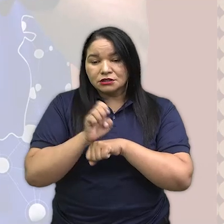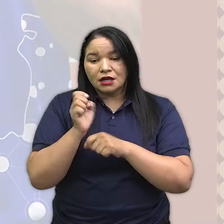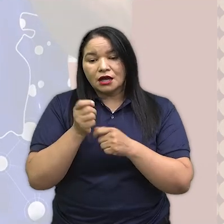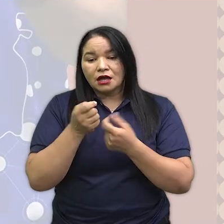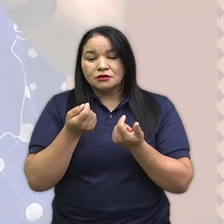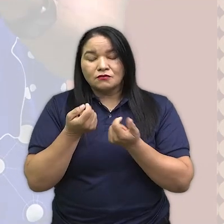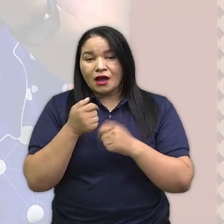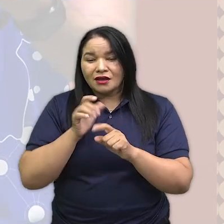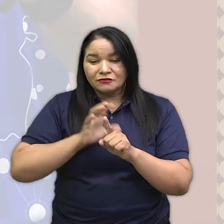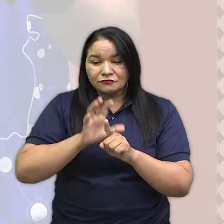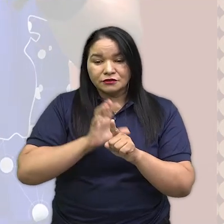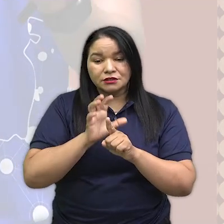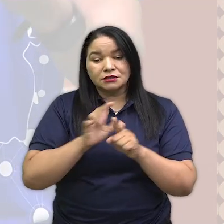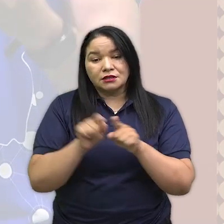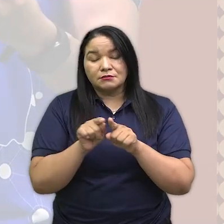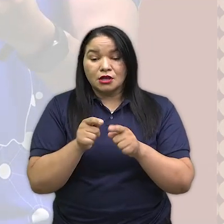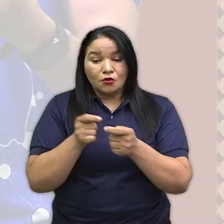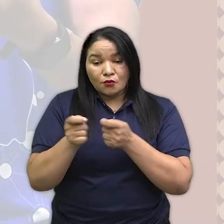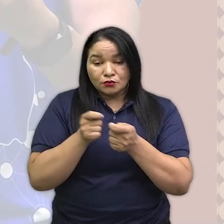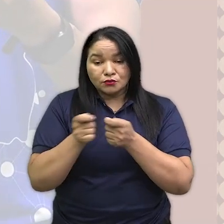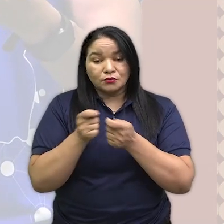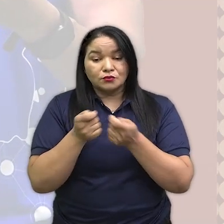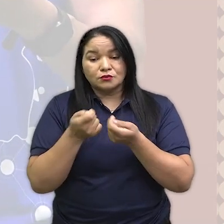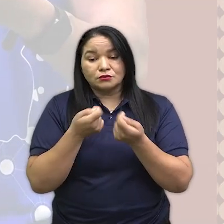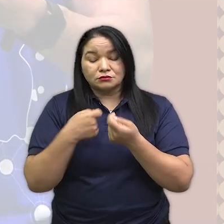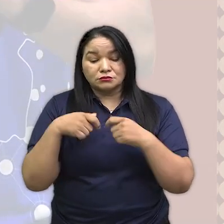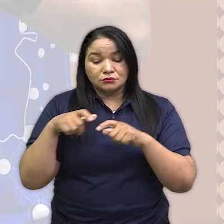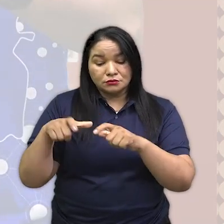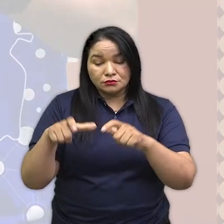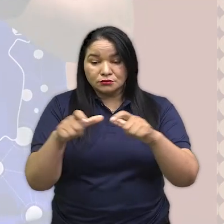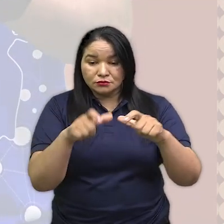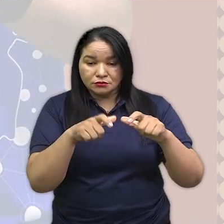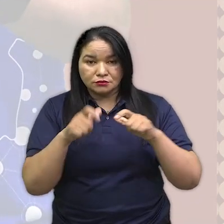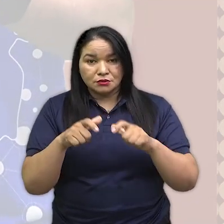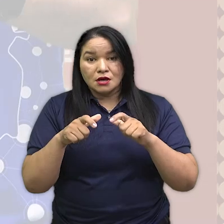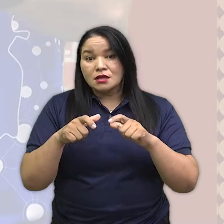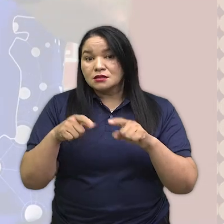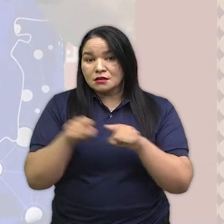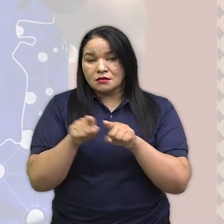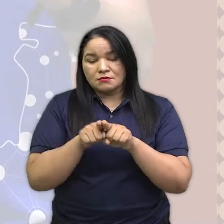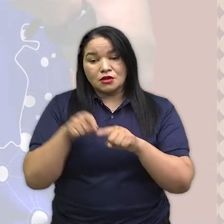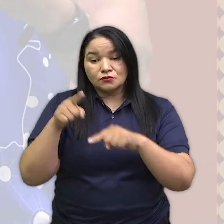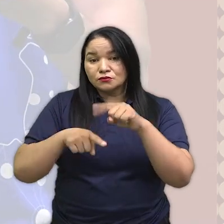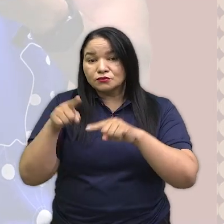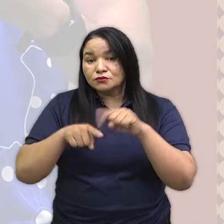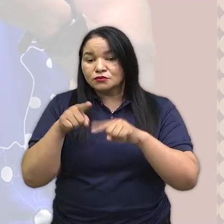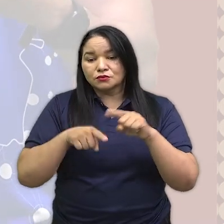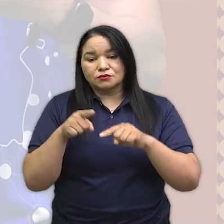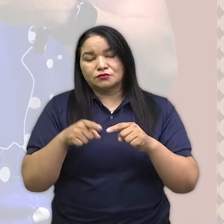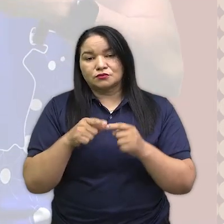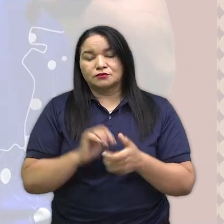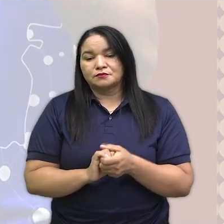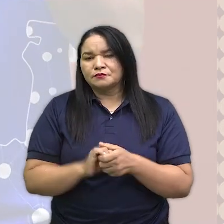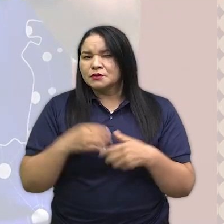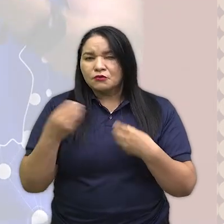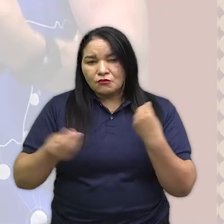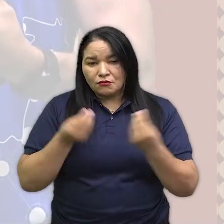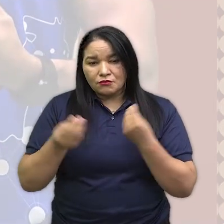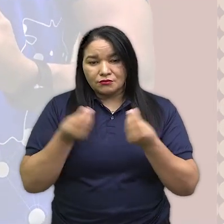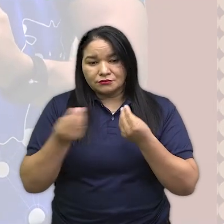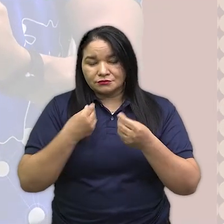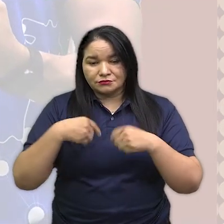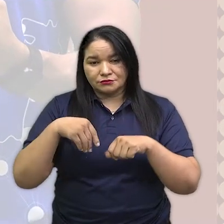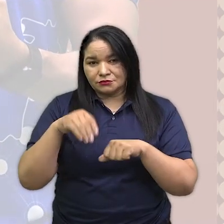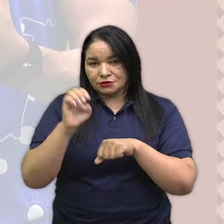buscam influência e controle sobre territórios e recursos, né? Como é que os estados, os países, por assim dizer, eles fazem